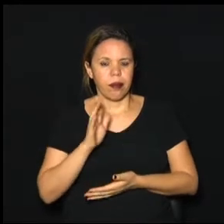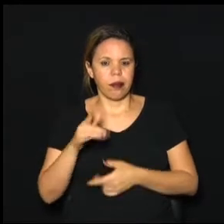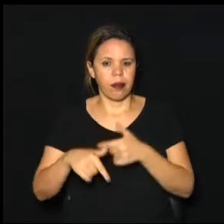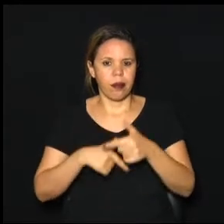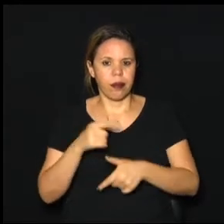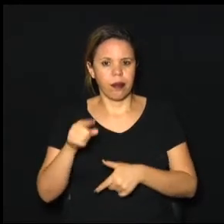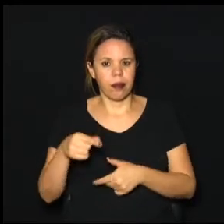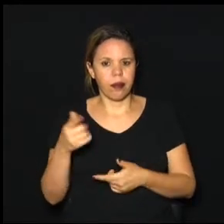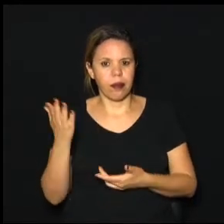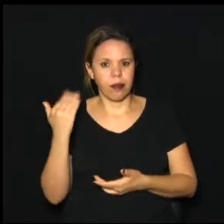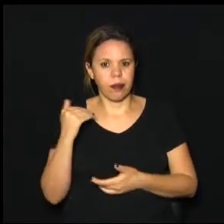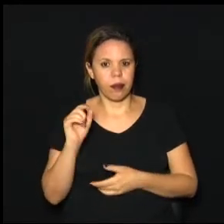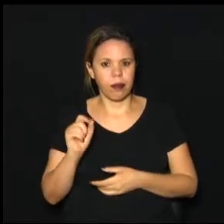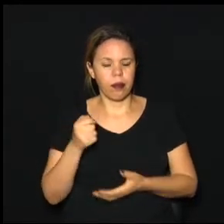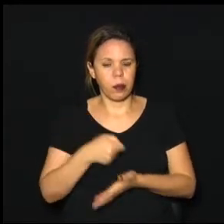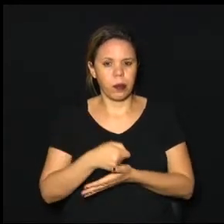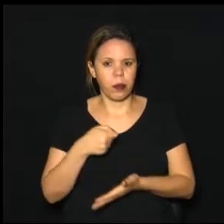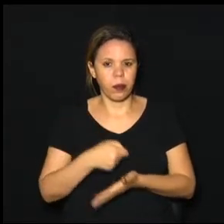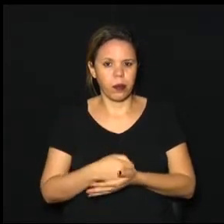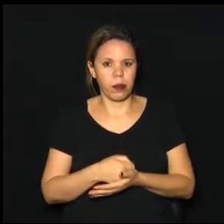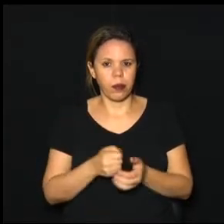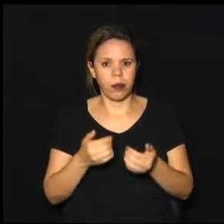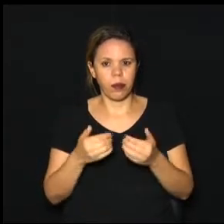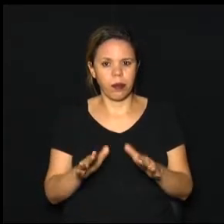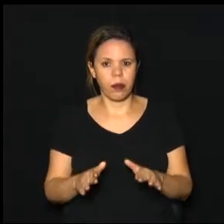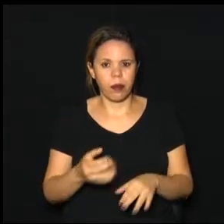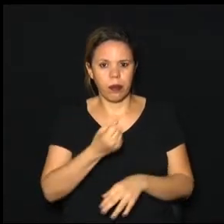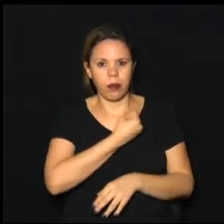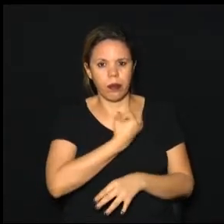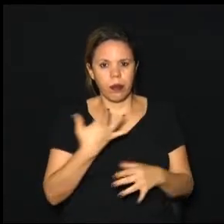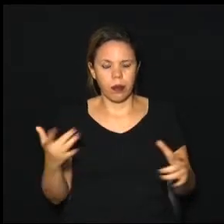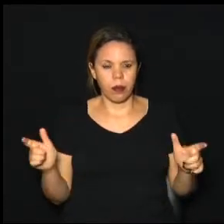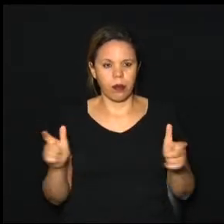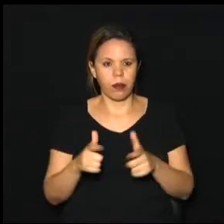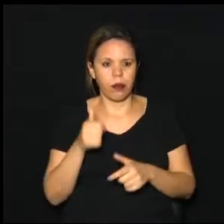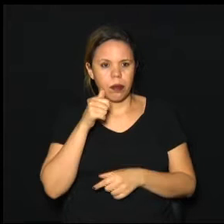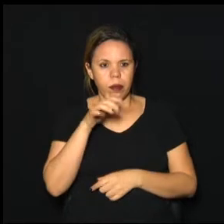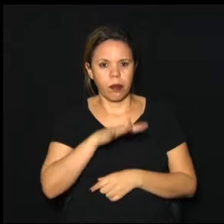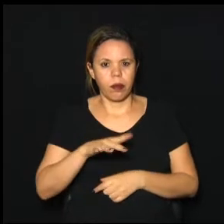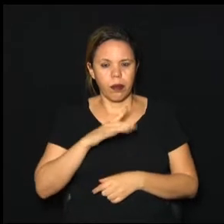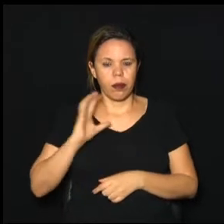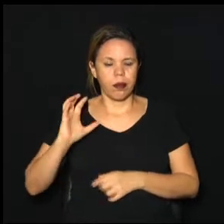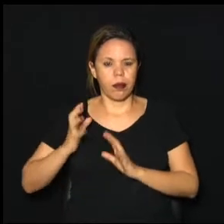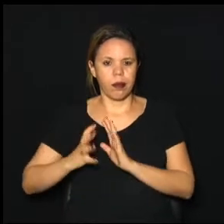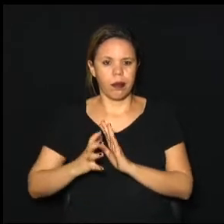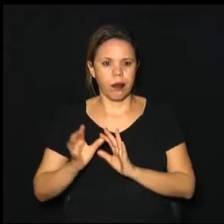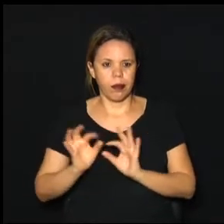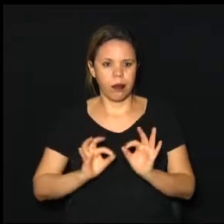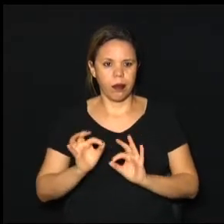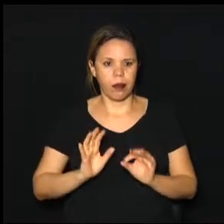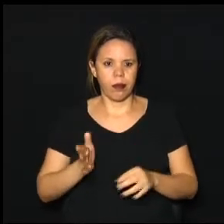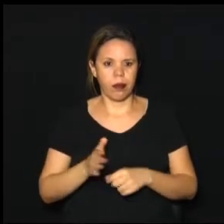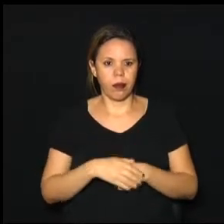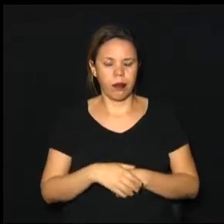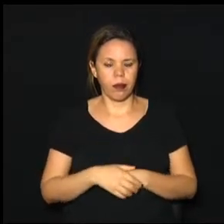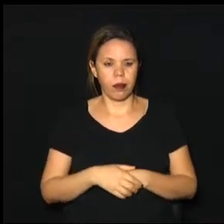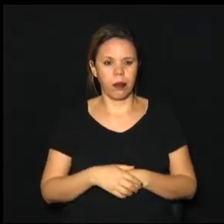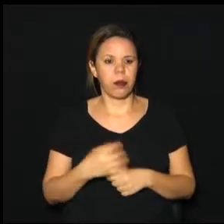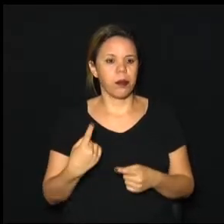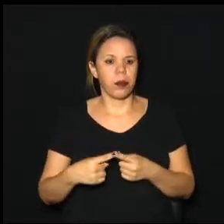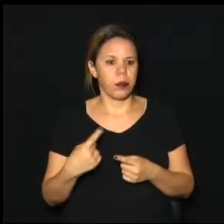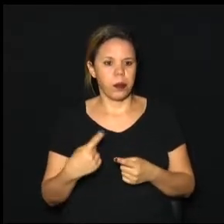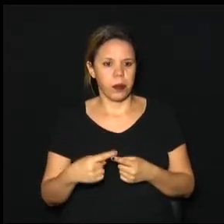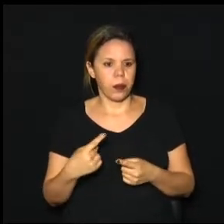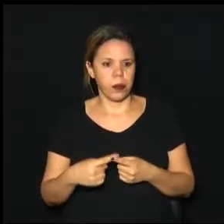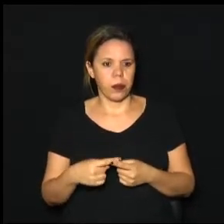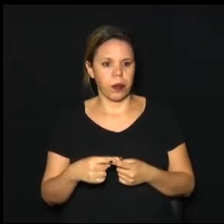com isso sabe que é obrigatório o lançamento de um número mínimo de mulheres, os partidos já têm que se preparar desde já com isso. Por quê?